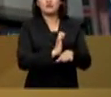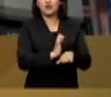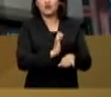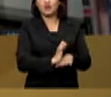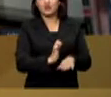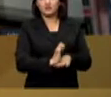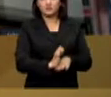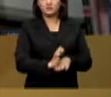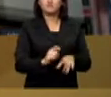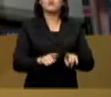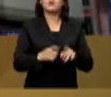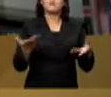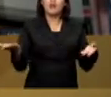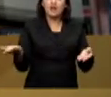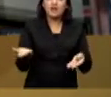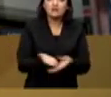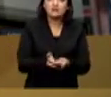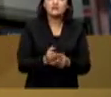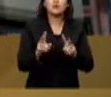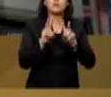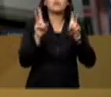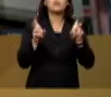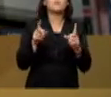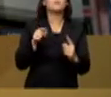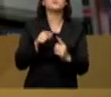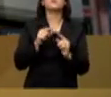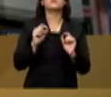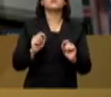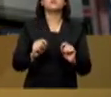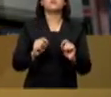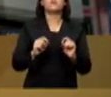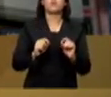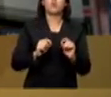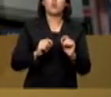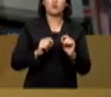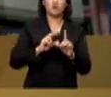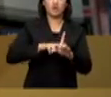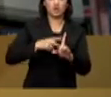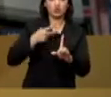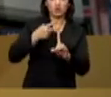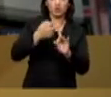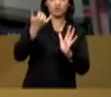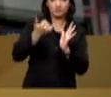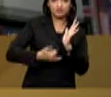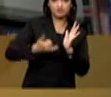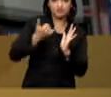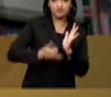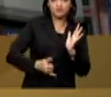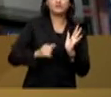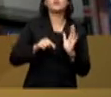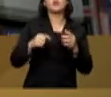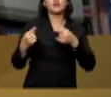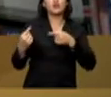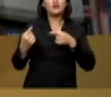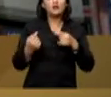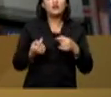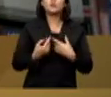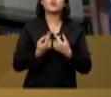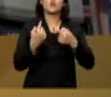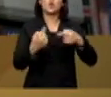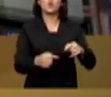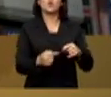inclusive ações de repetição de indébito, nas quais se questiona a tributação do